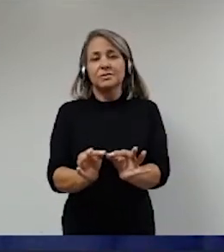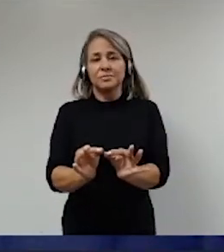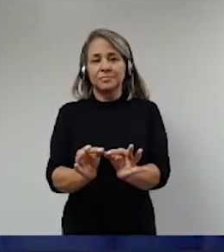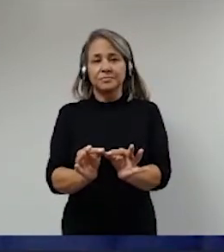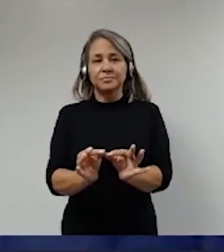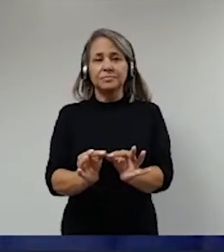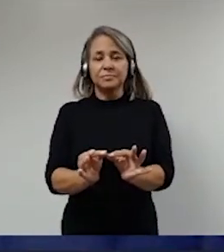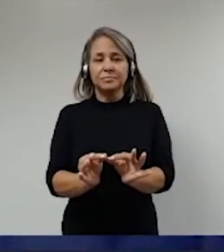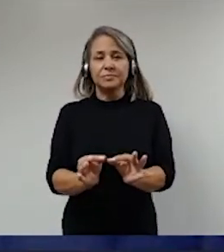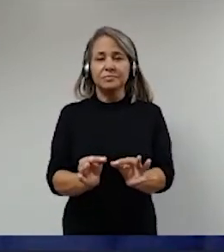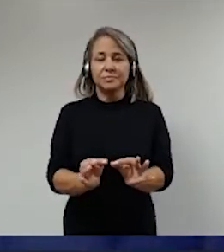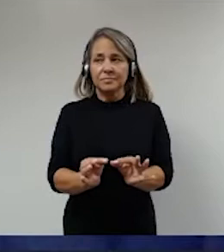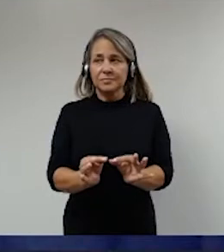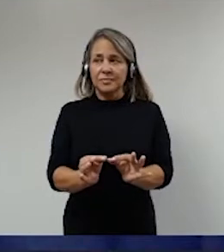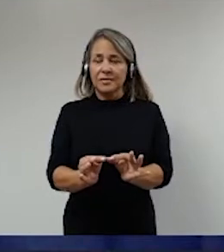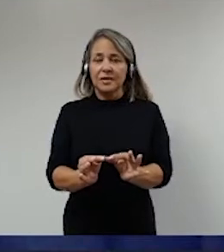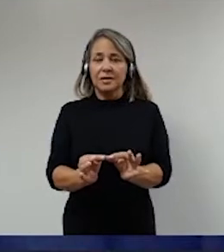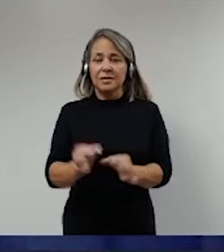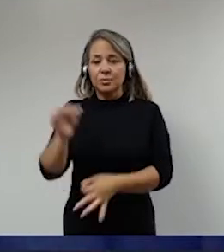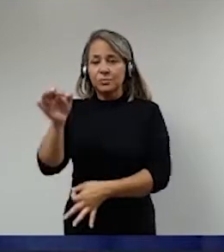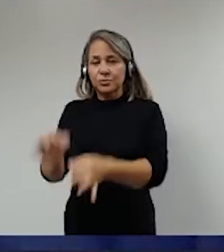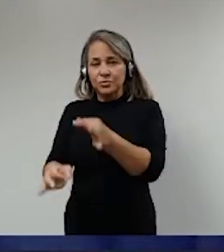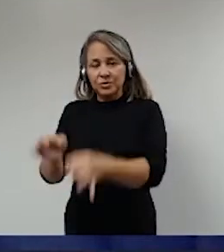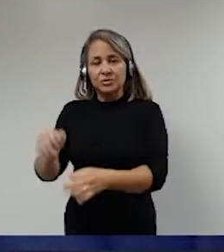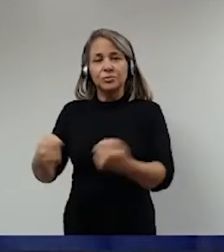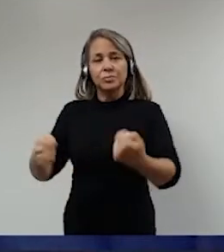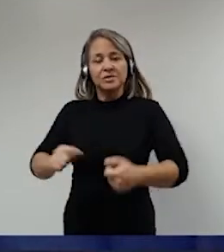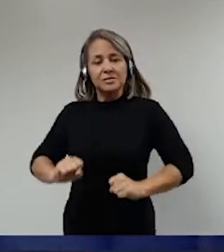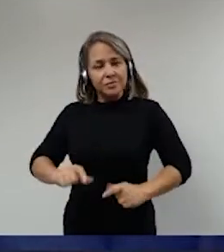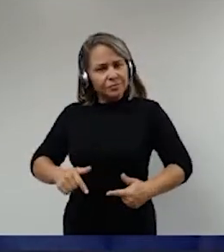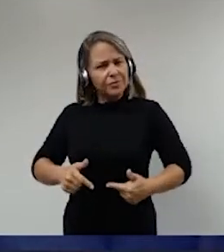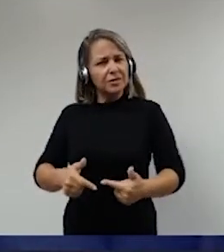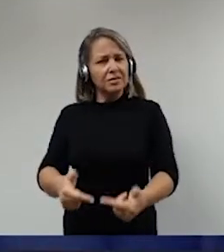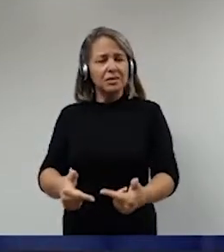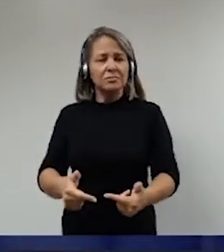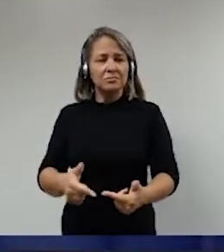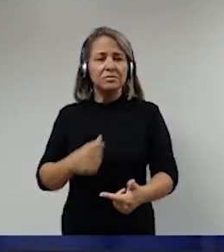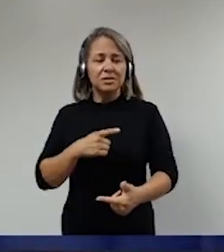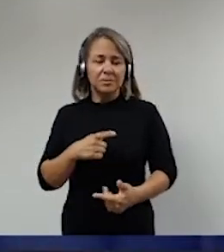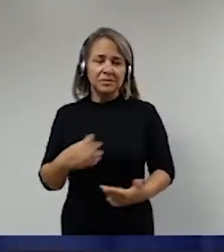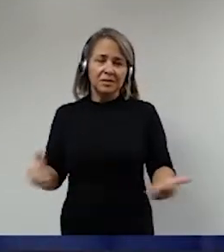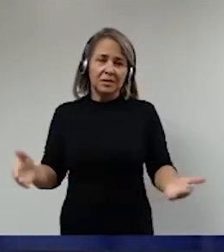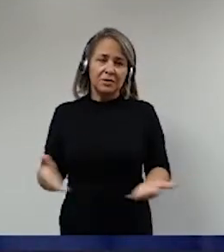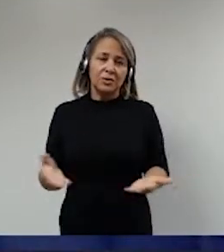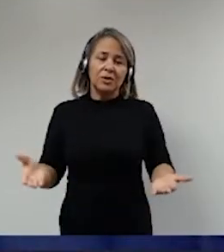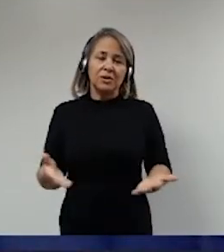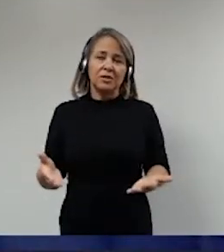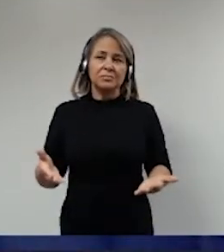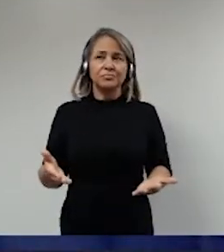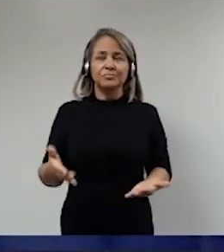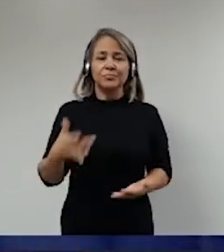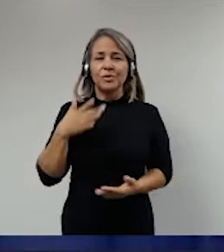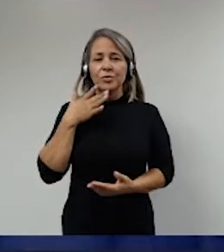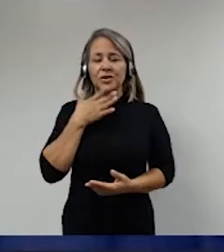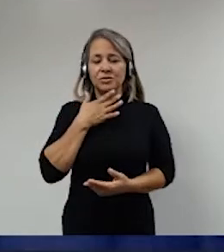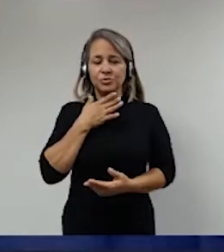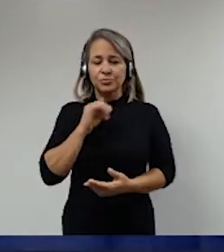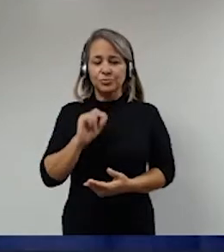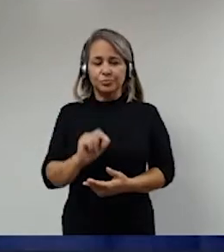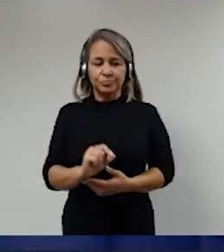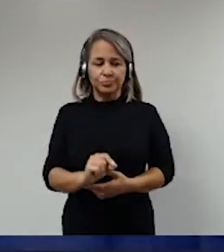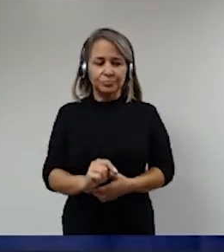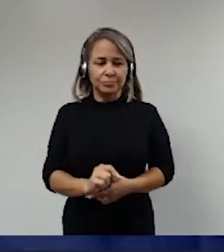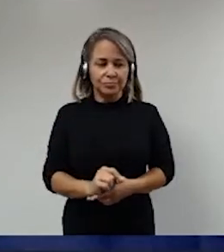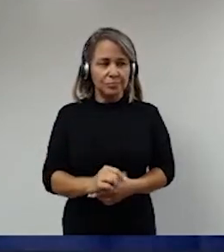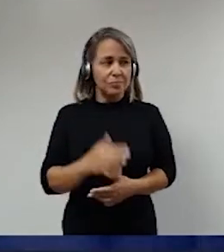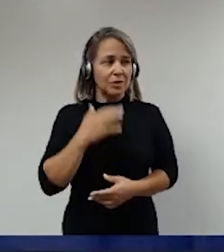que o arcabouço jurídico terá que enfrentar, né? Nós temos agora eu acho que o